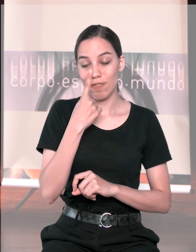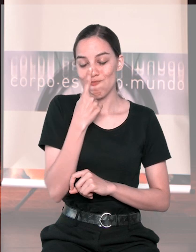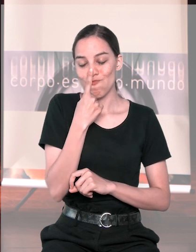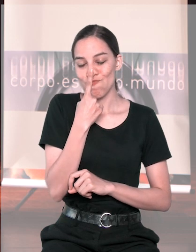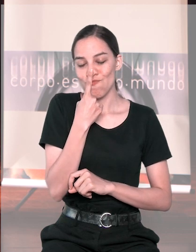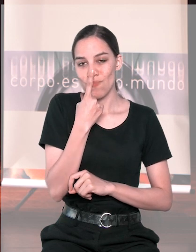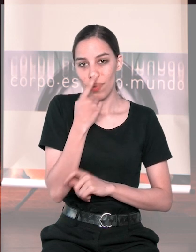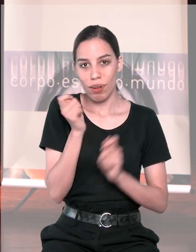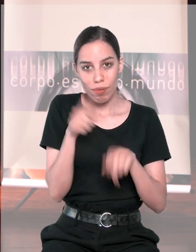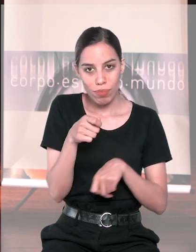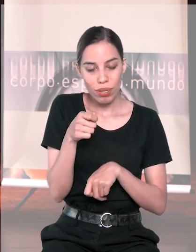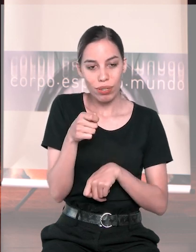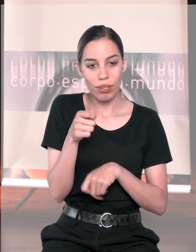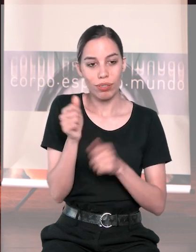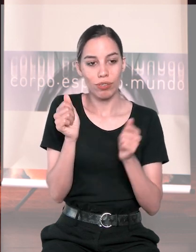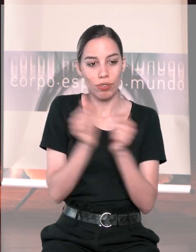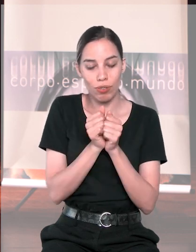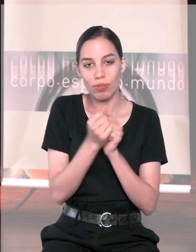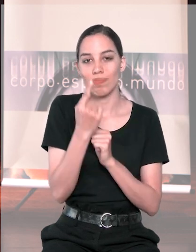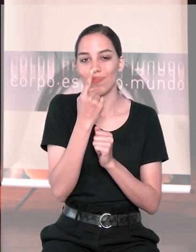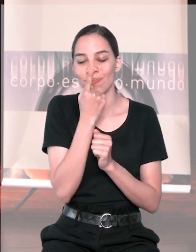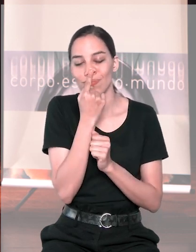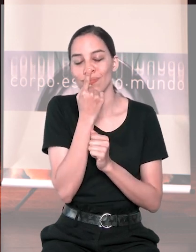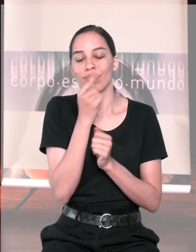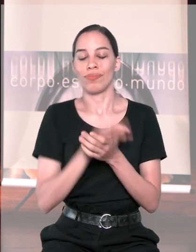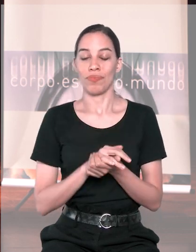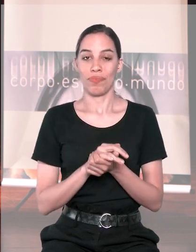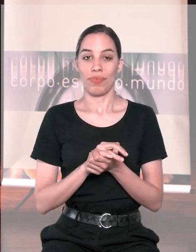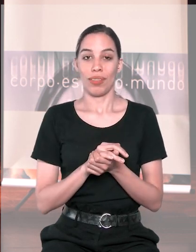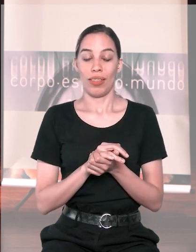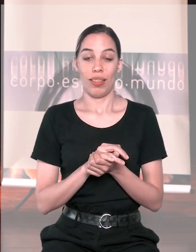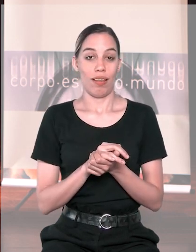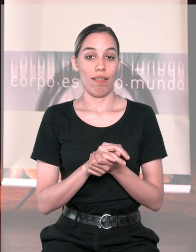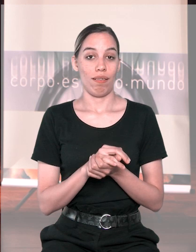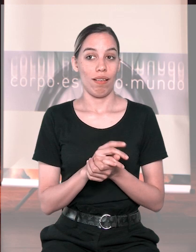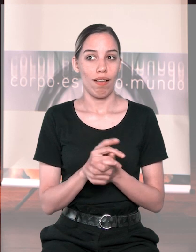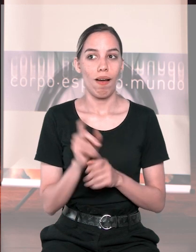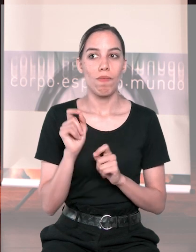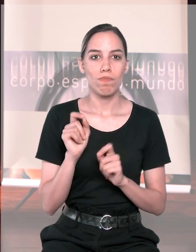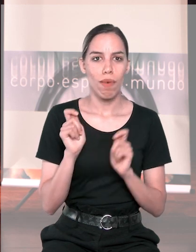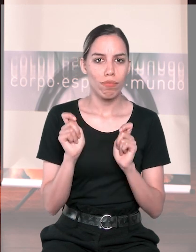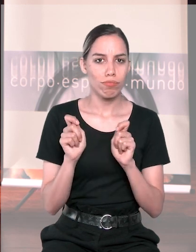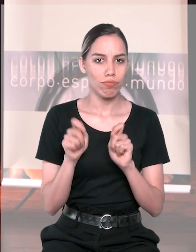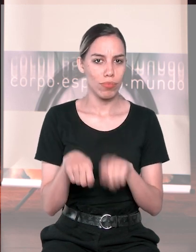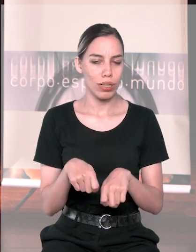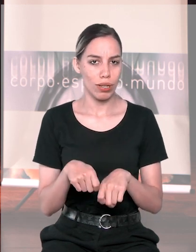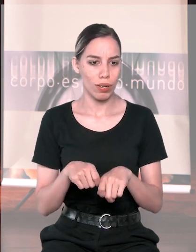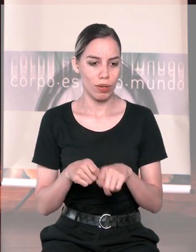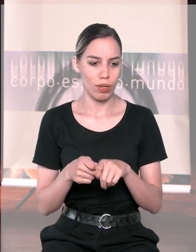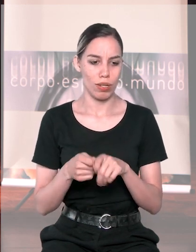Poesia é a capacidade de pensar com a sensibilidade. E essa potência, né,